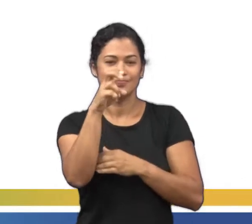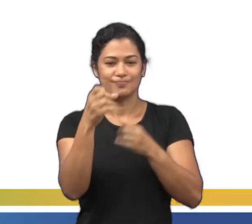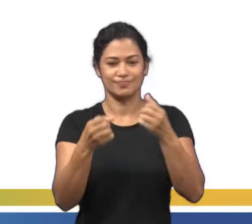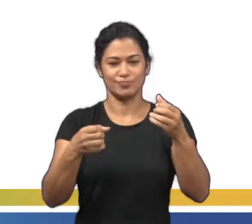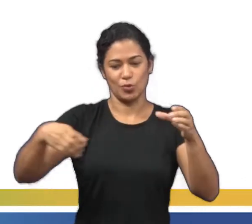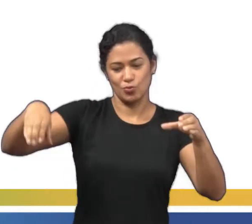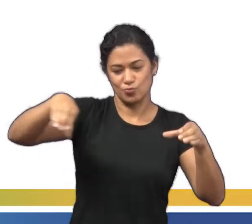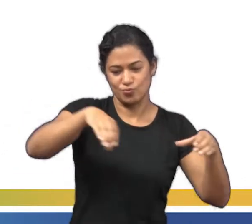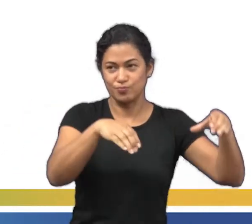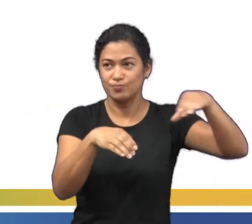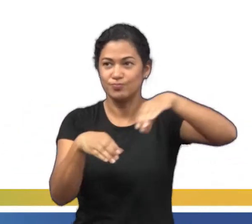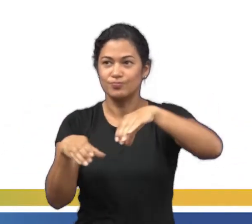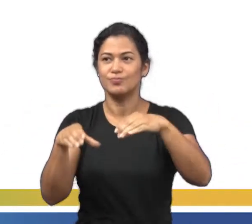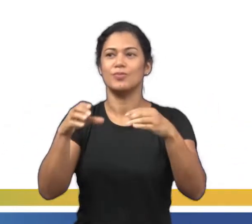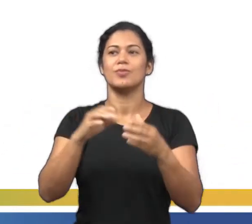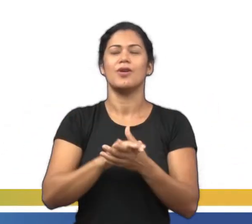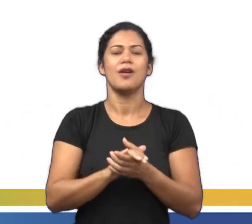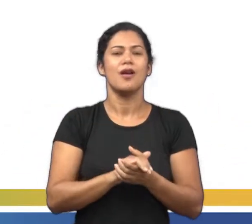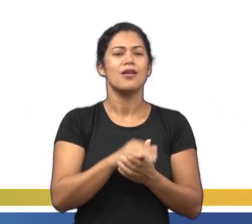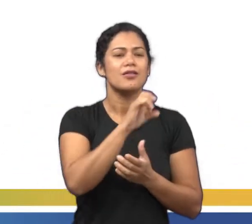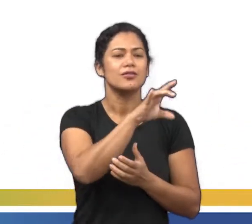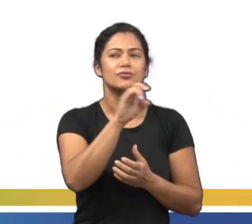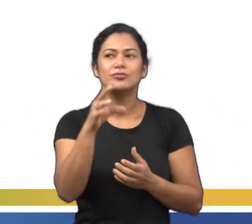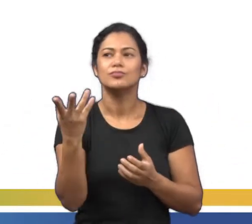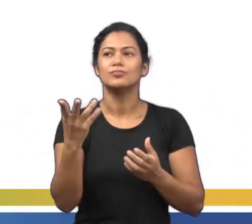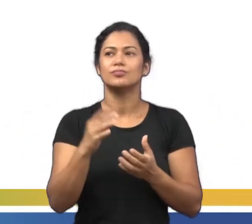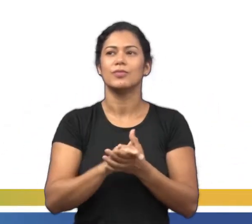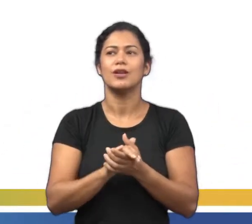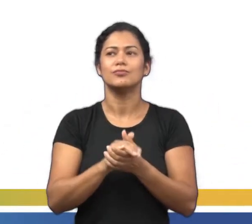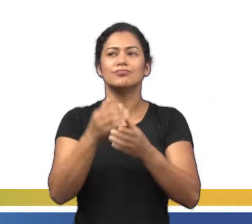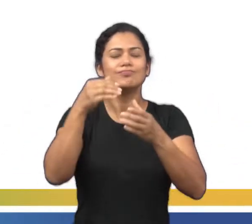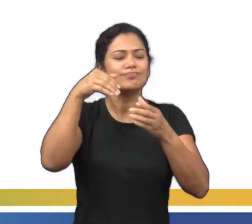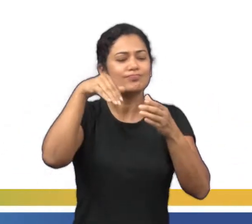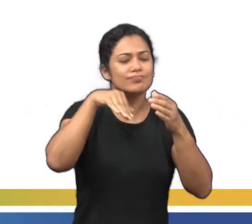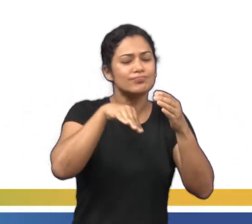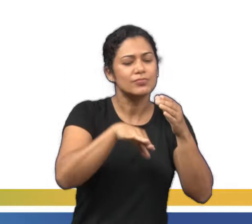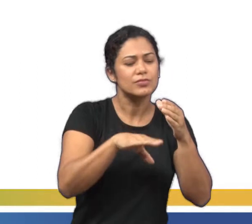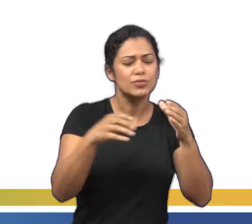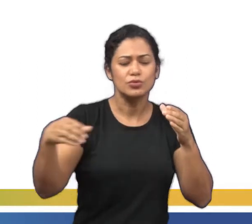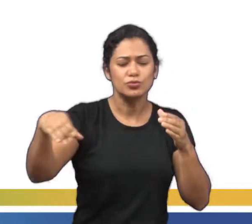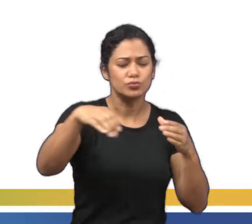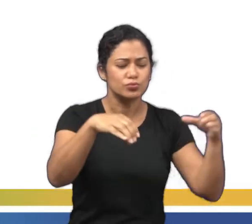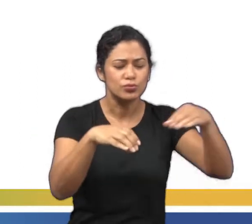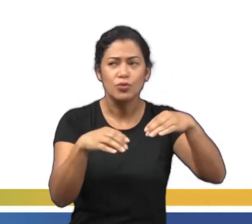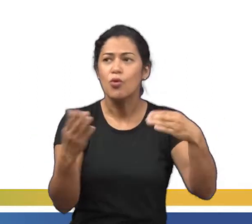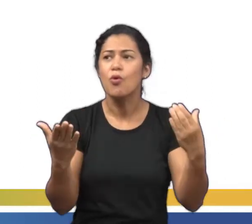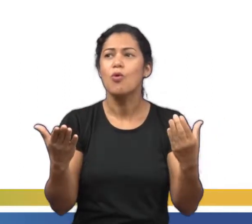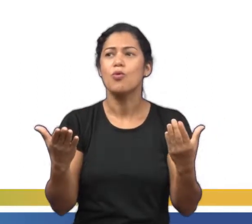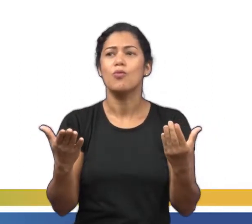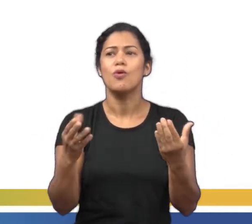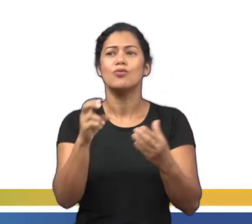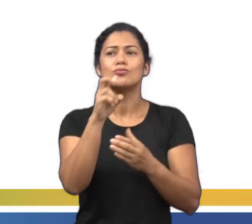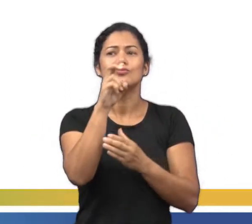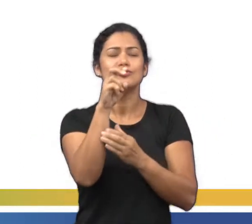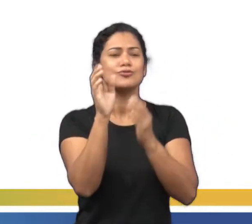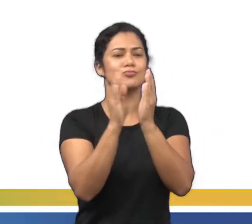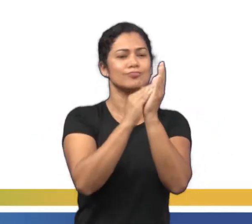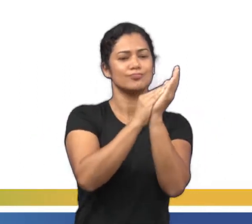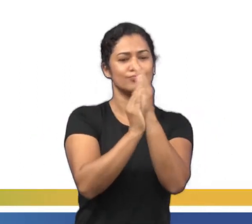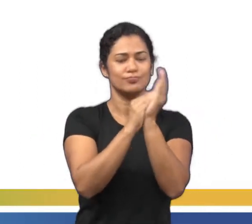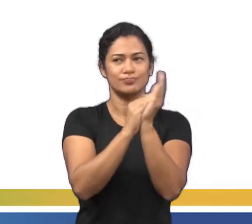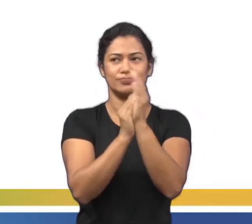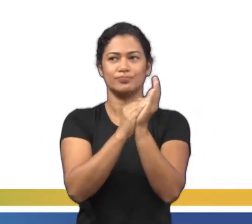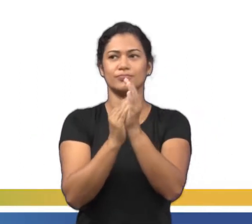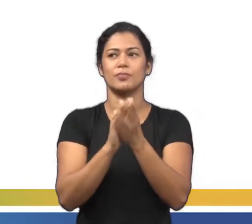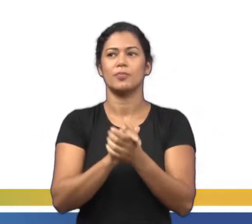bancos. Quantos bonequinhos João tem? Como é que eu vou fazer essa operação? Para solucionar esse problema,